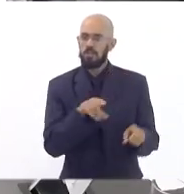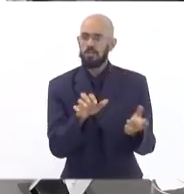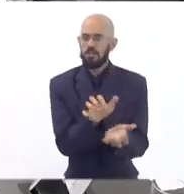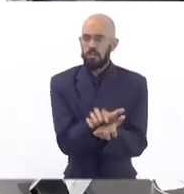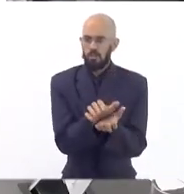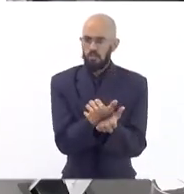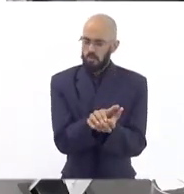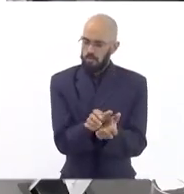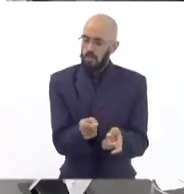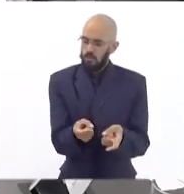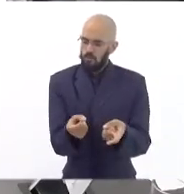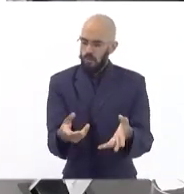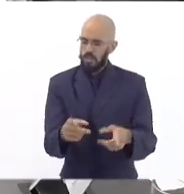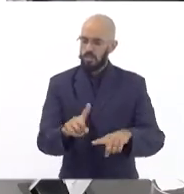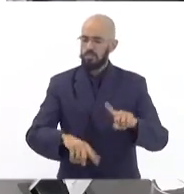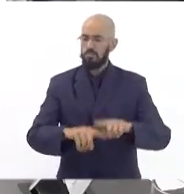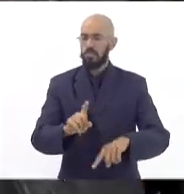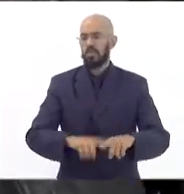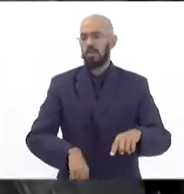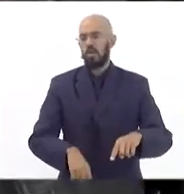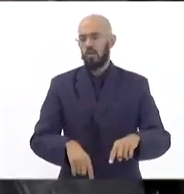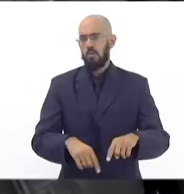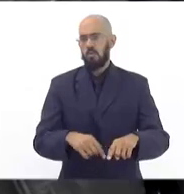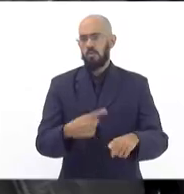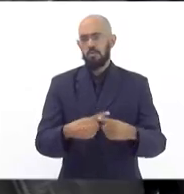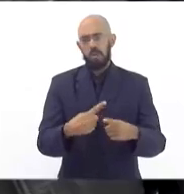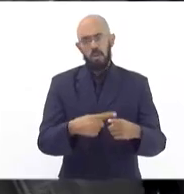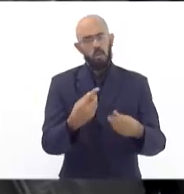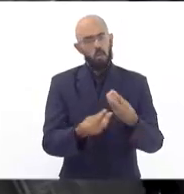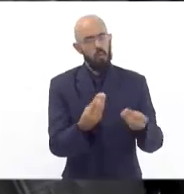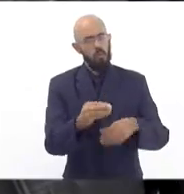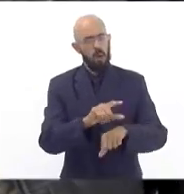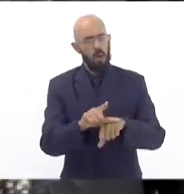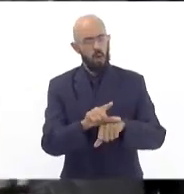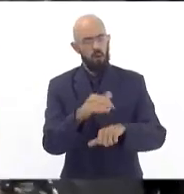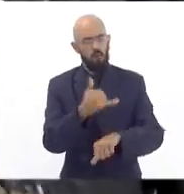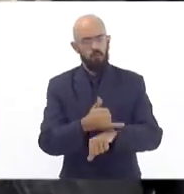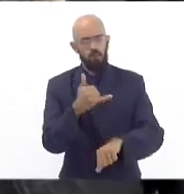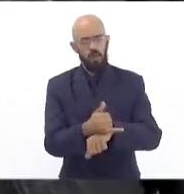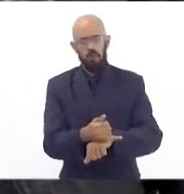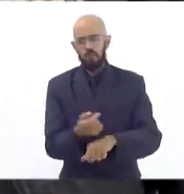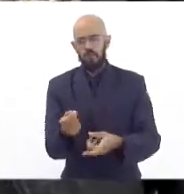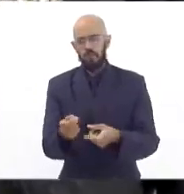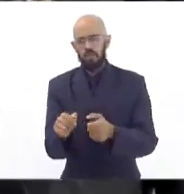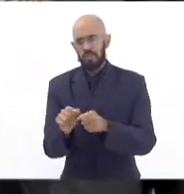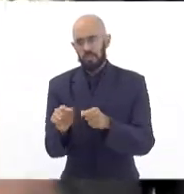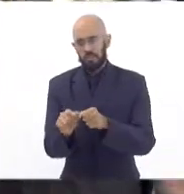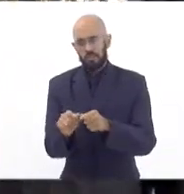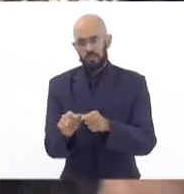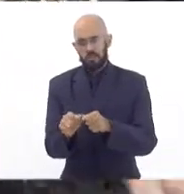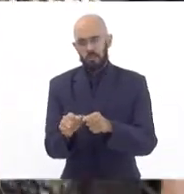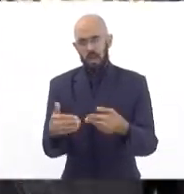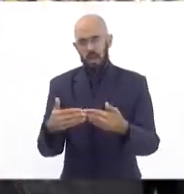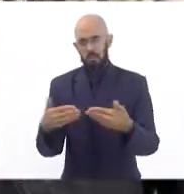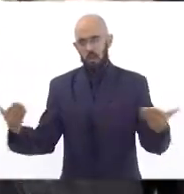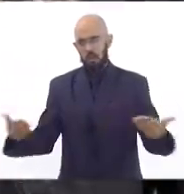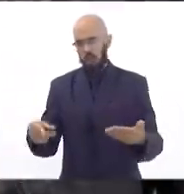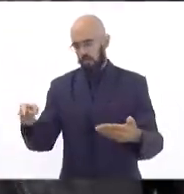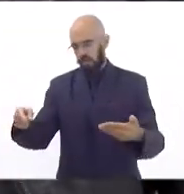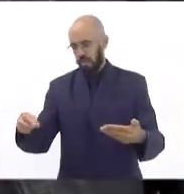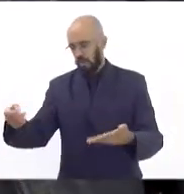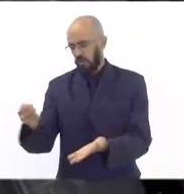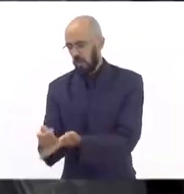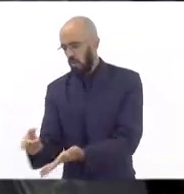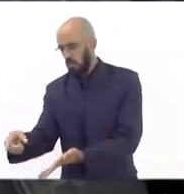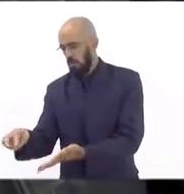comercializa todo esse material como é que um um ferro-velho um galpão o sal toda hora abre o portão 30 mente paga aqui